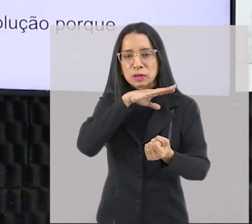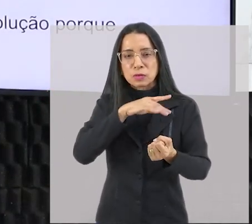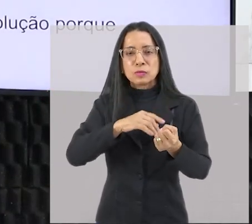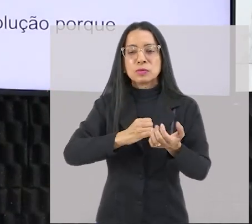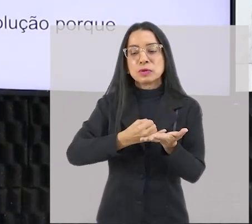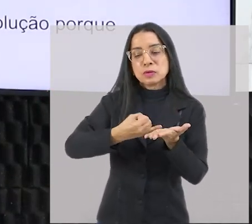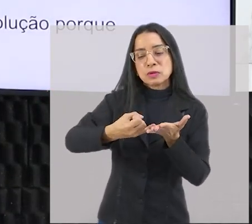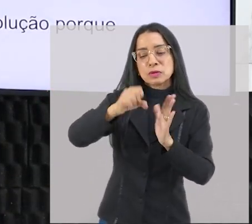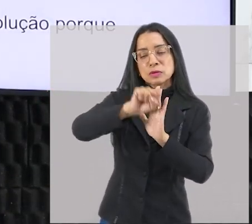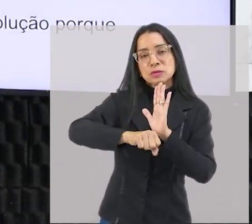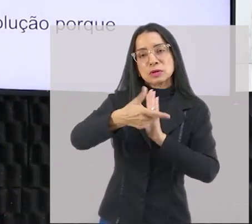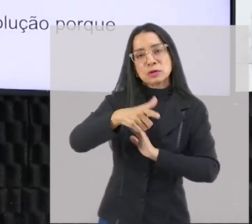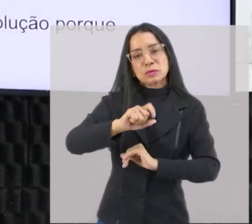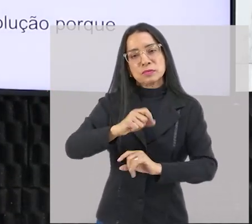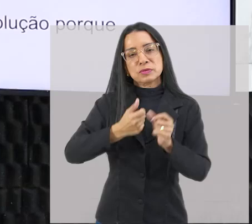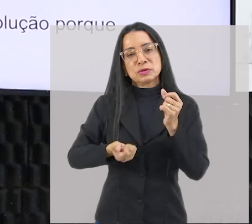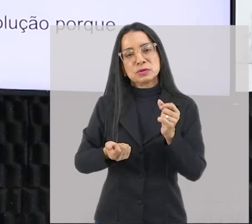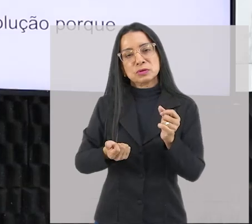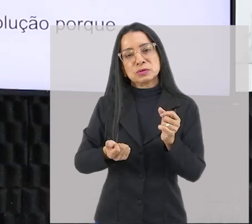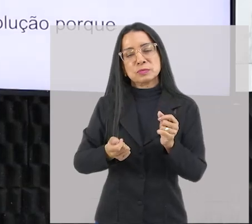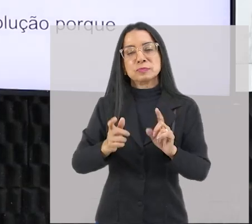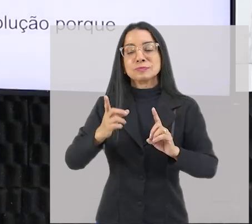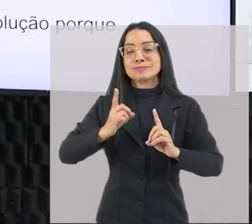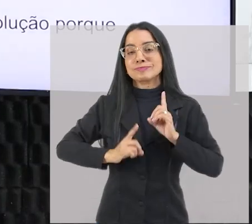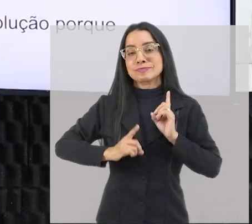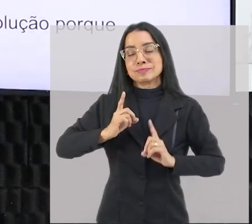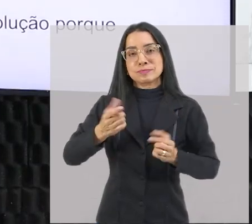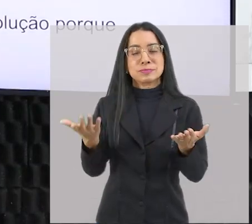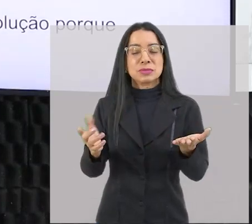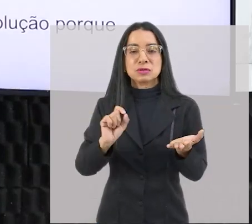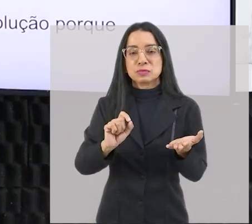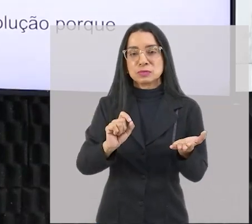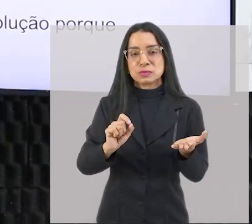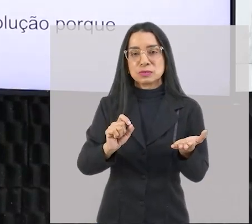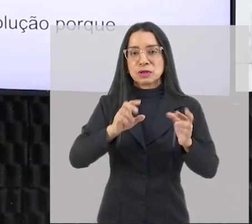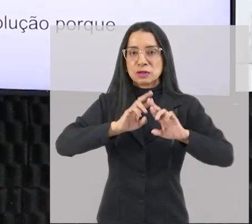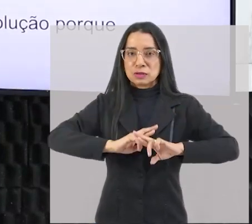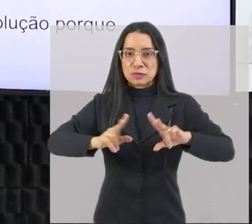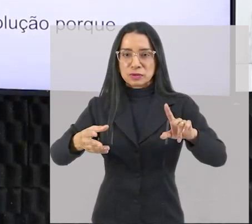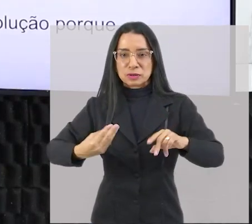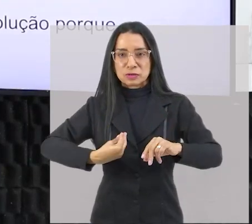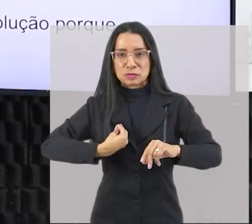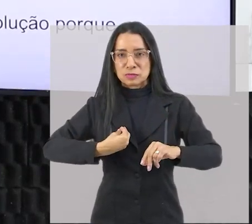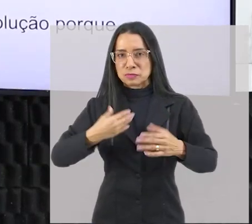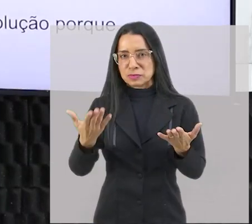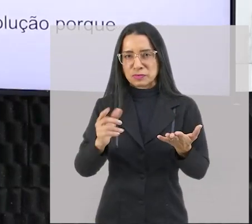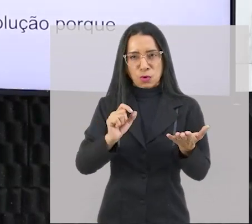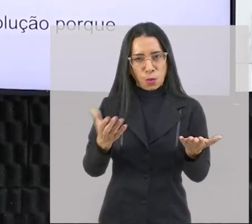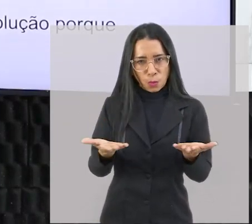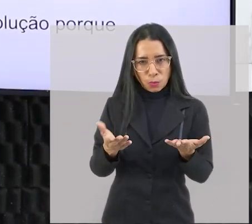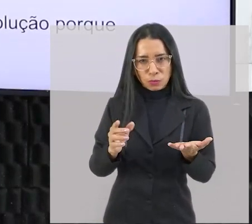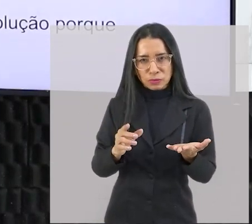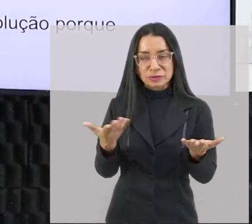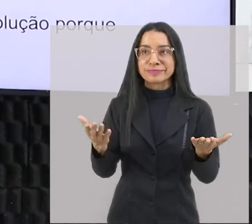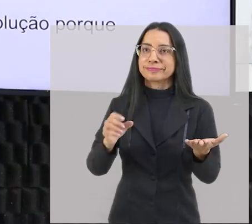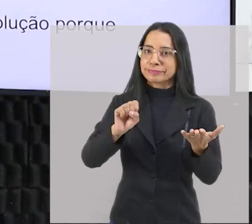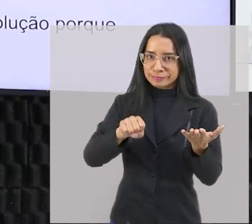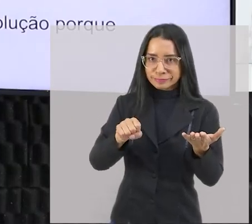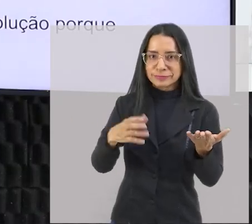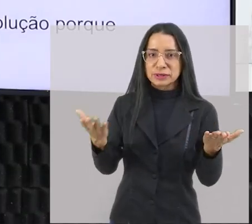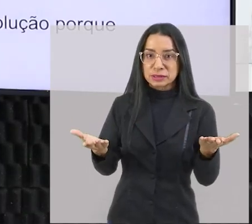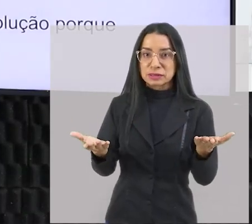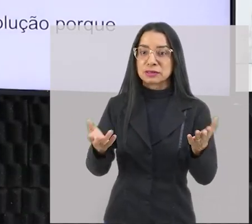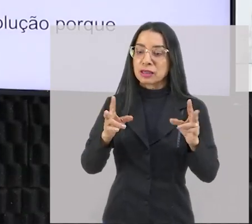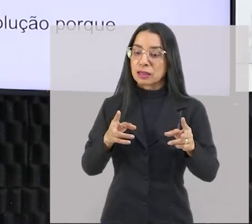início do século XX. Ele é muito deprimente, expressionismo. Mas não é muito diferente do que a gente está vivenciando hoje. Eu digo sempre que a gente está numa fase expressionista